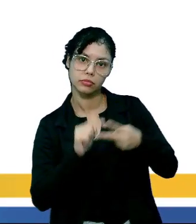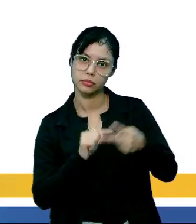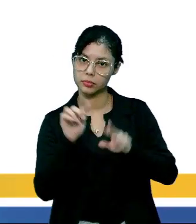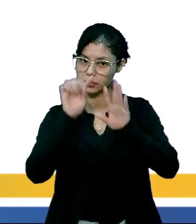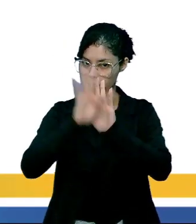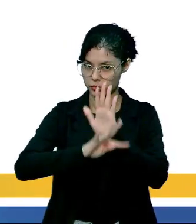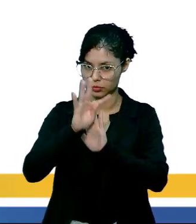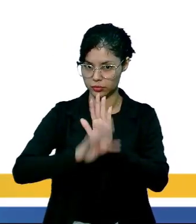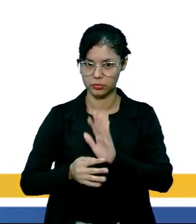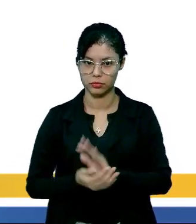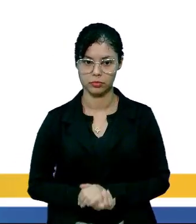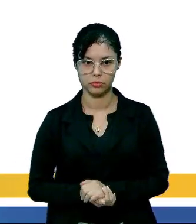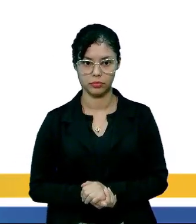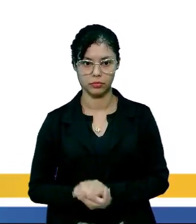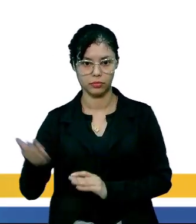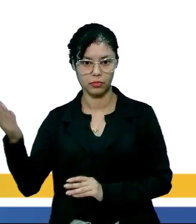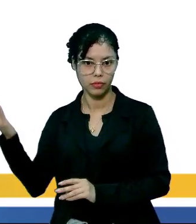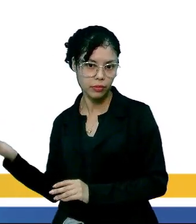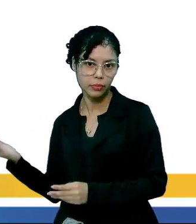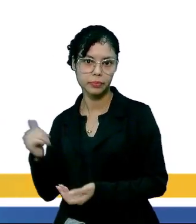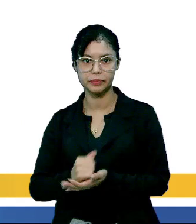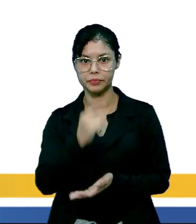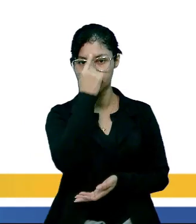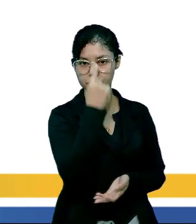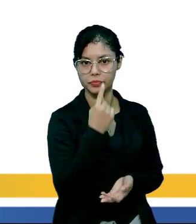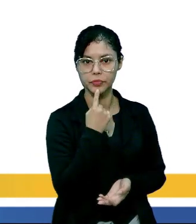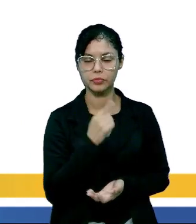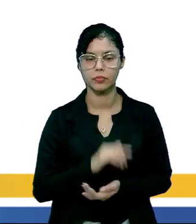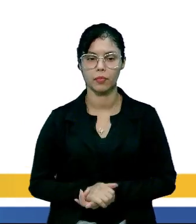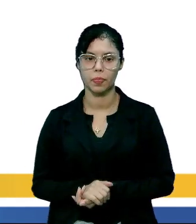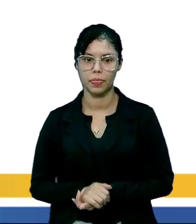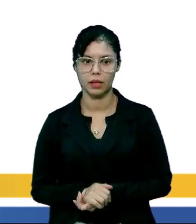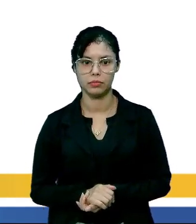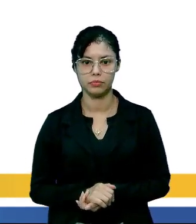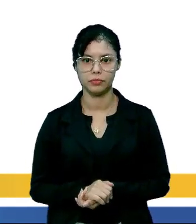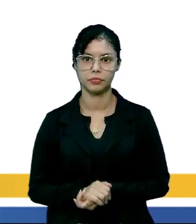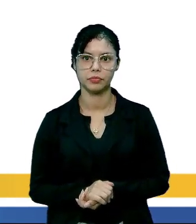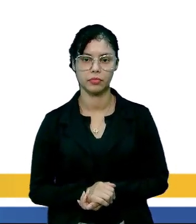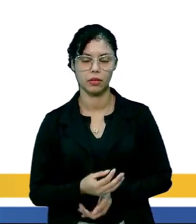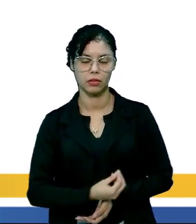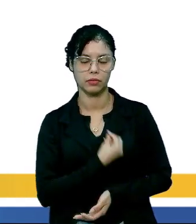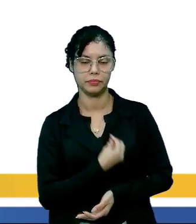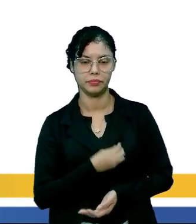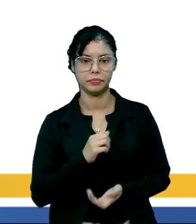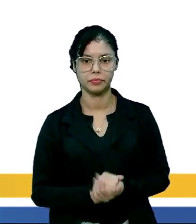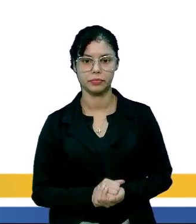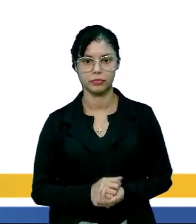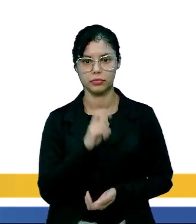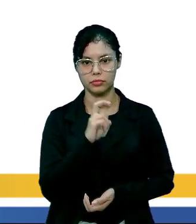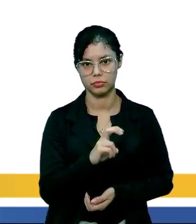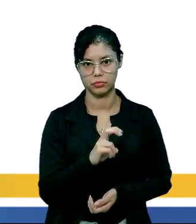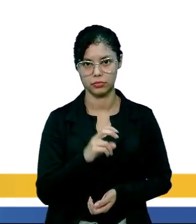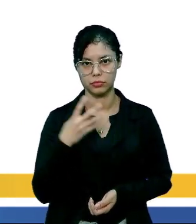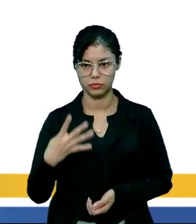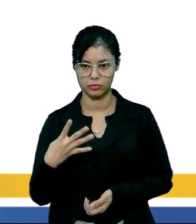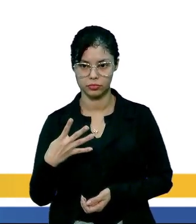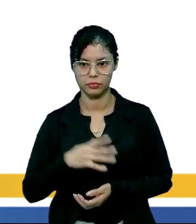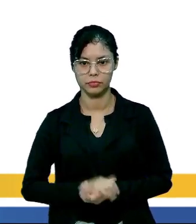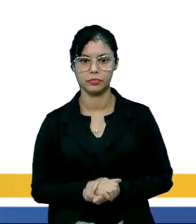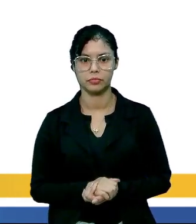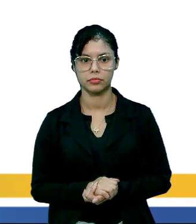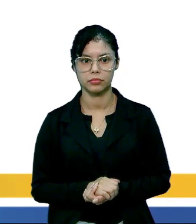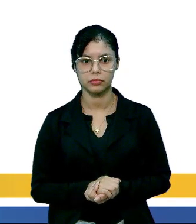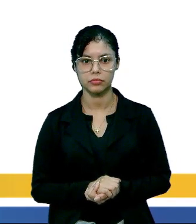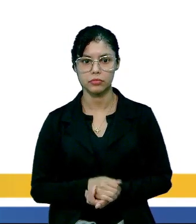dois textos, nós ainda temos uma imagem. Essa imagem, ela está lá presente na página 54.